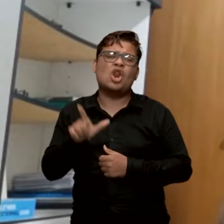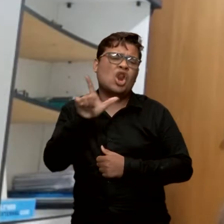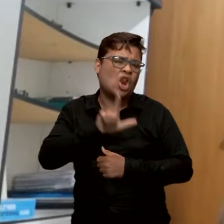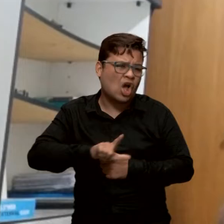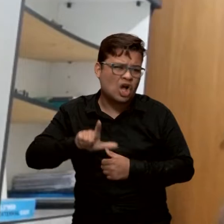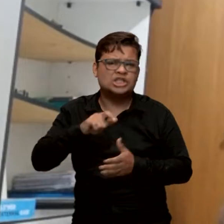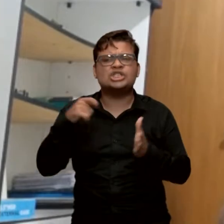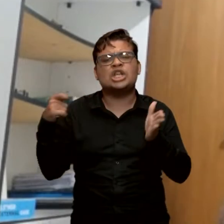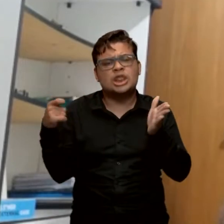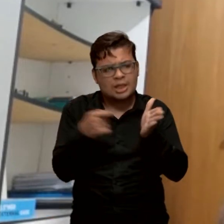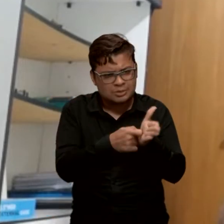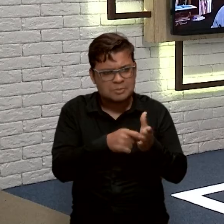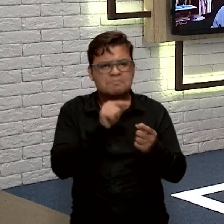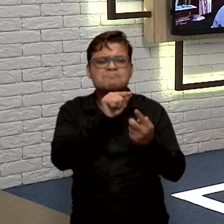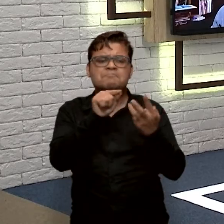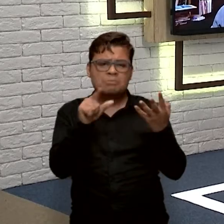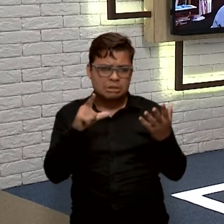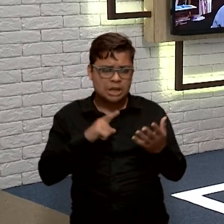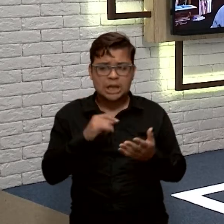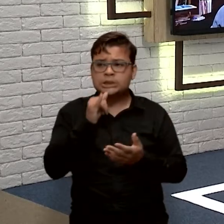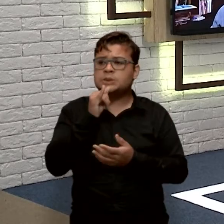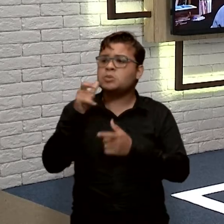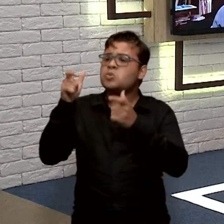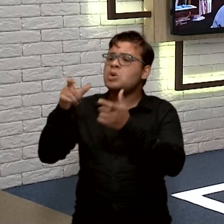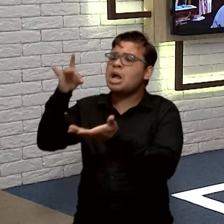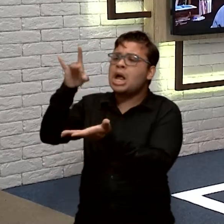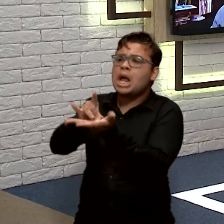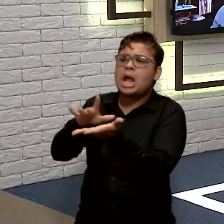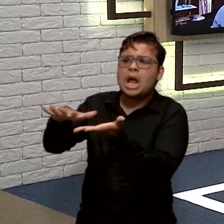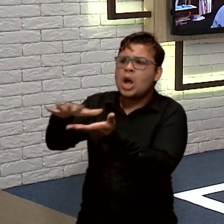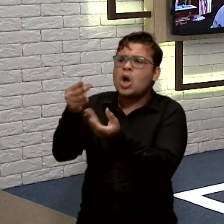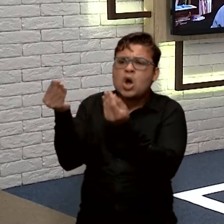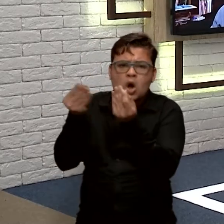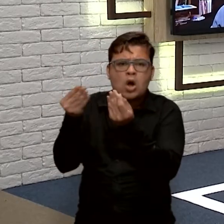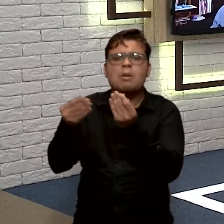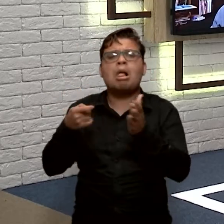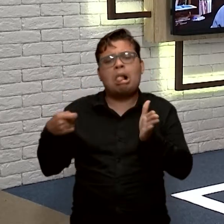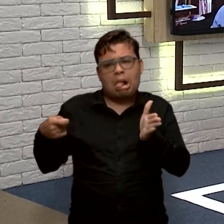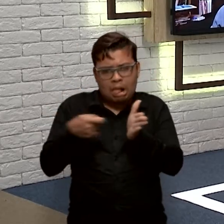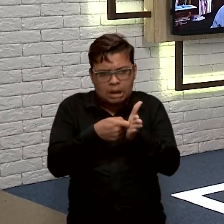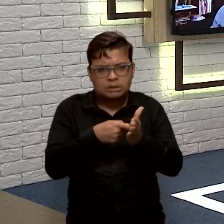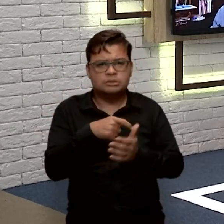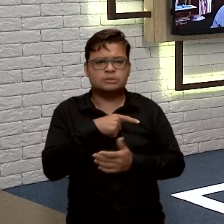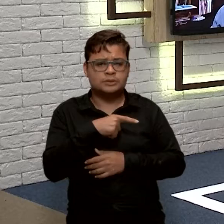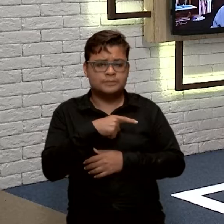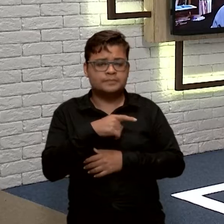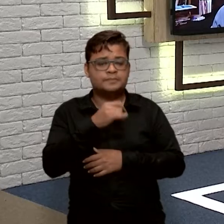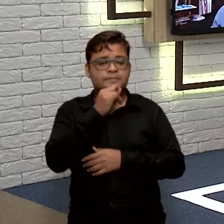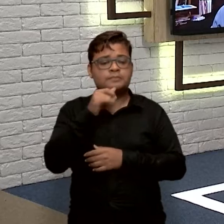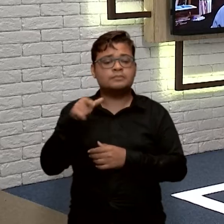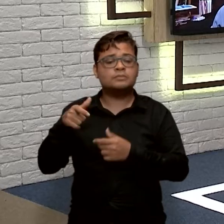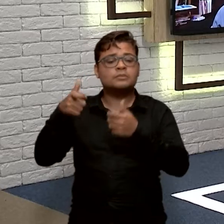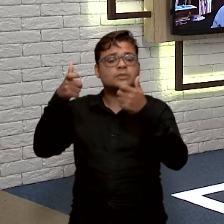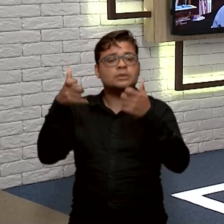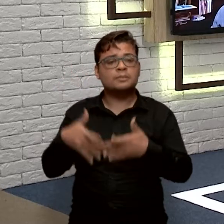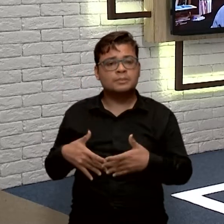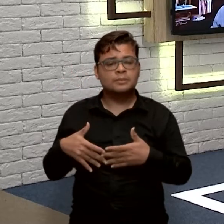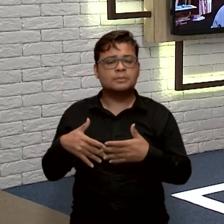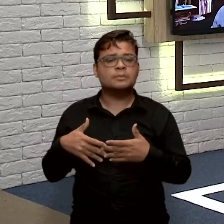quer denunciar a sua realidade, ele fala que tem uma música que fala que o barraco de madeira vai